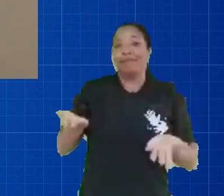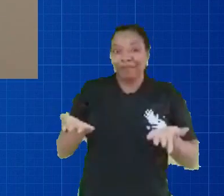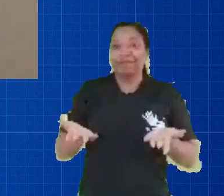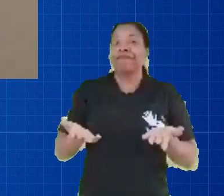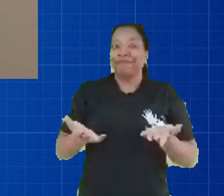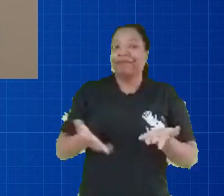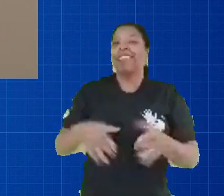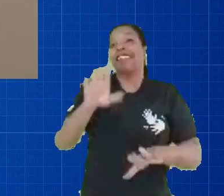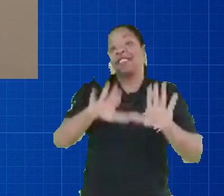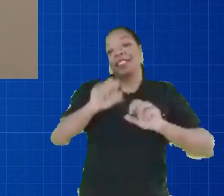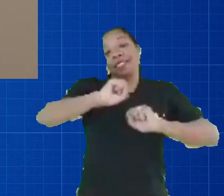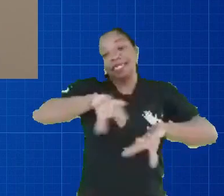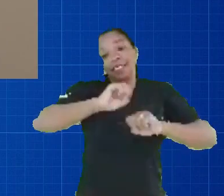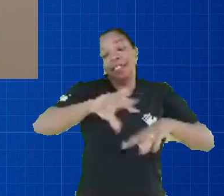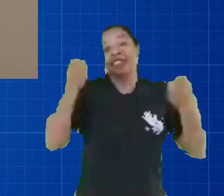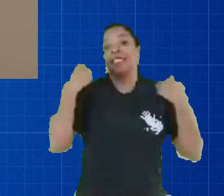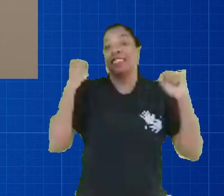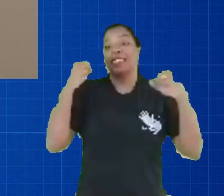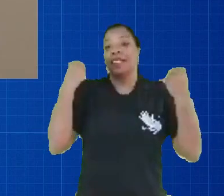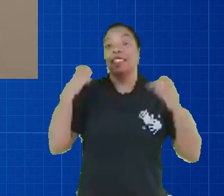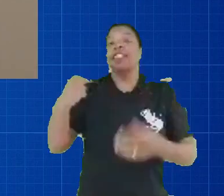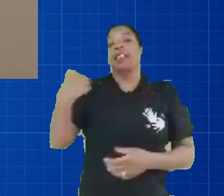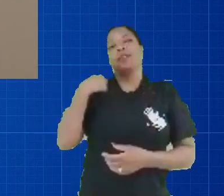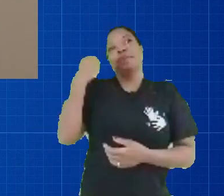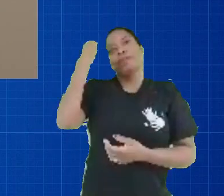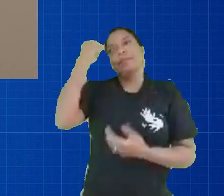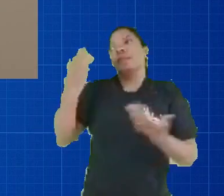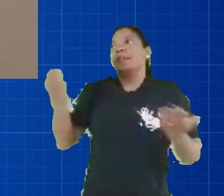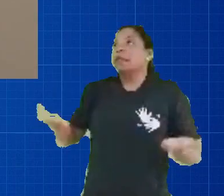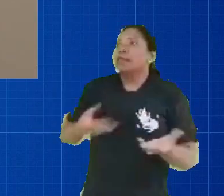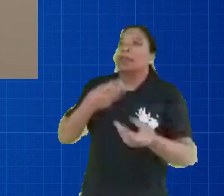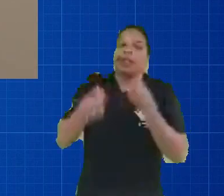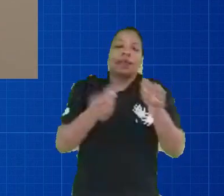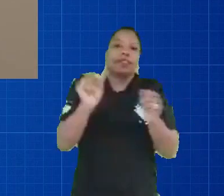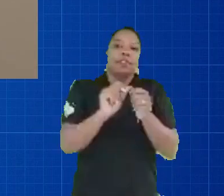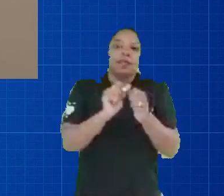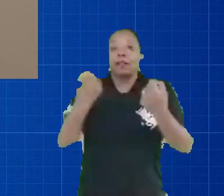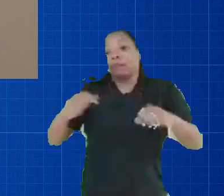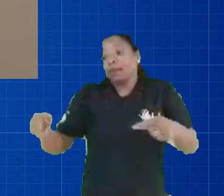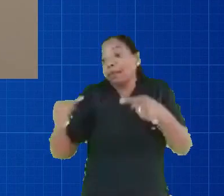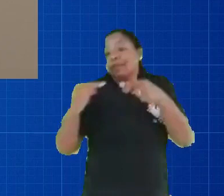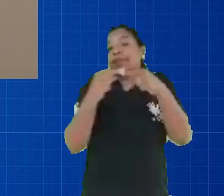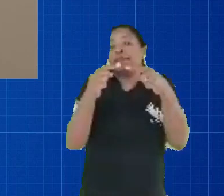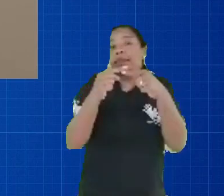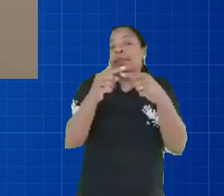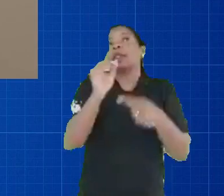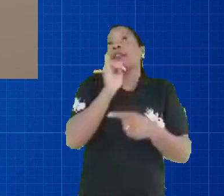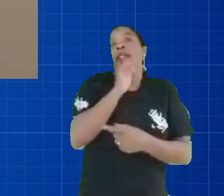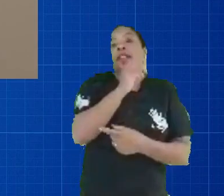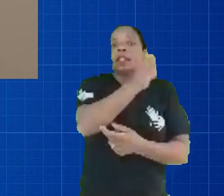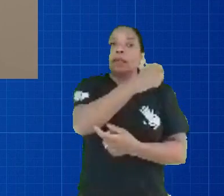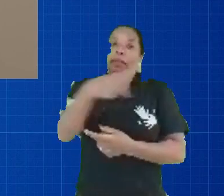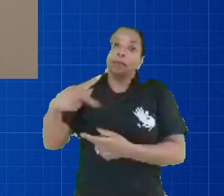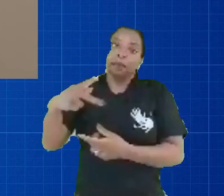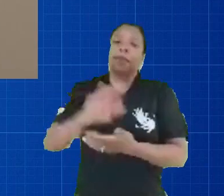coloco, eu trago a tecnologia para trabalhar junto com a gente, com aplicativos de corrida,